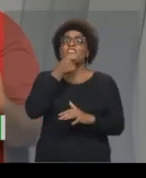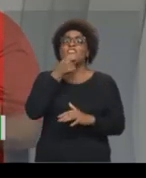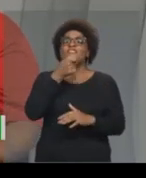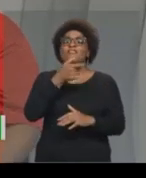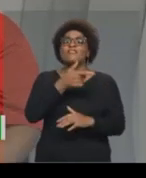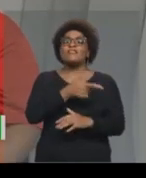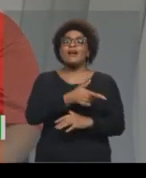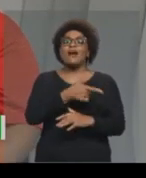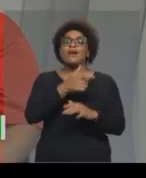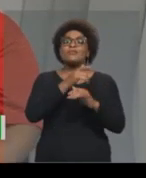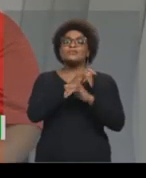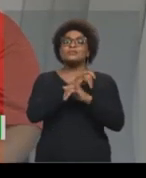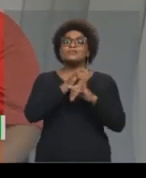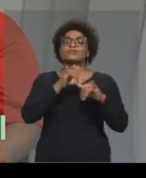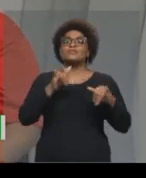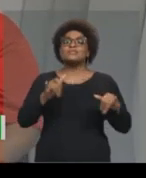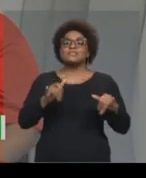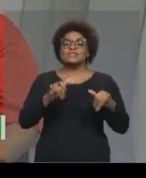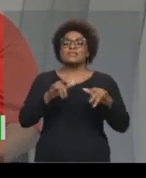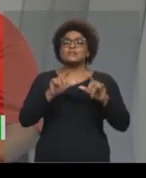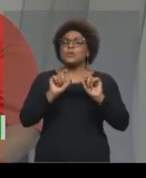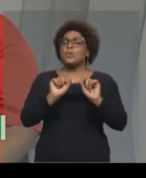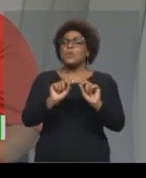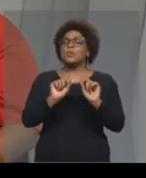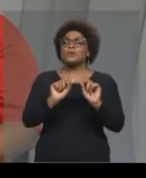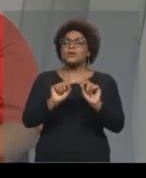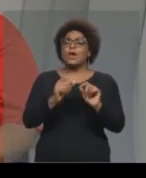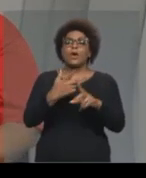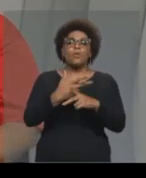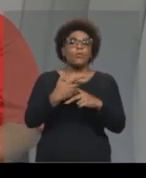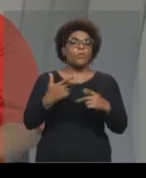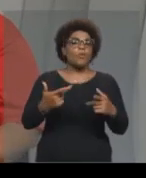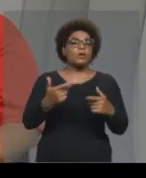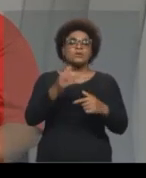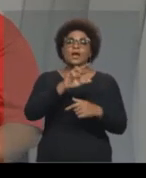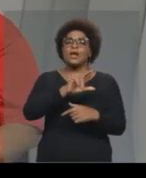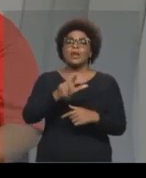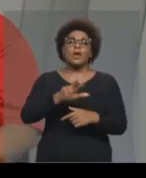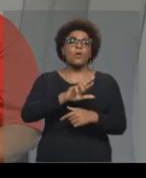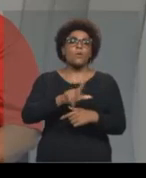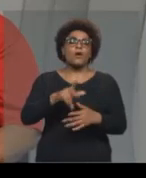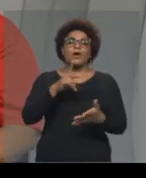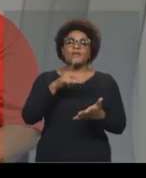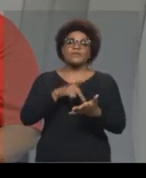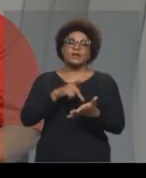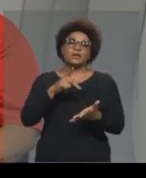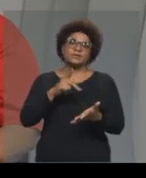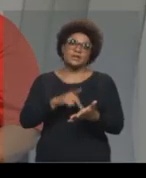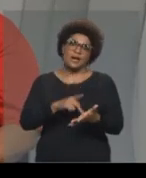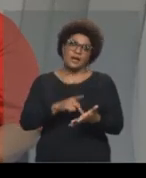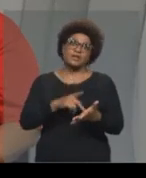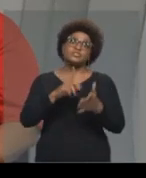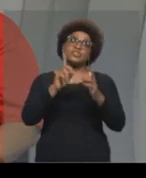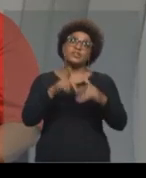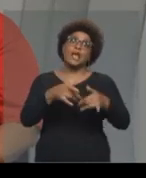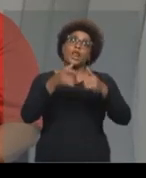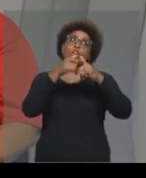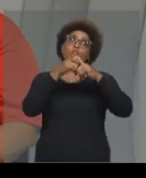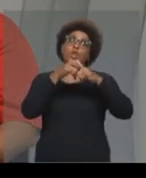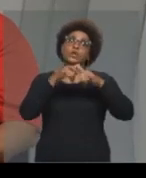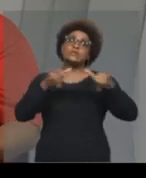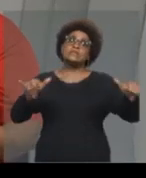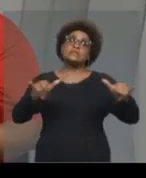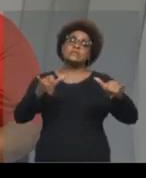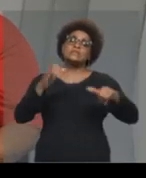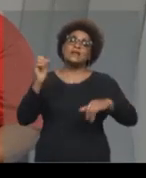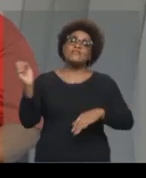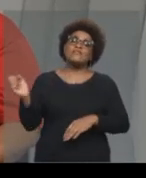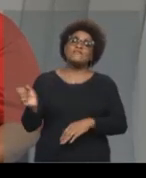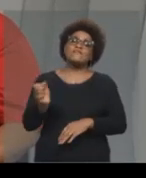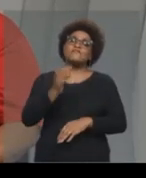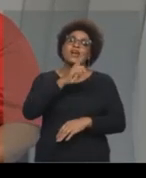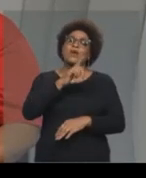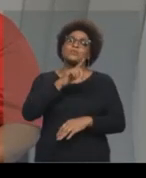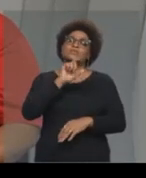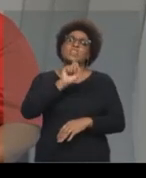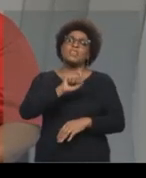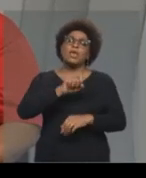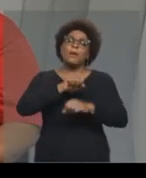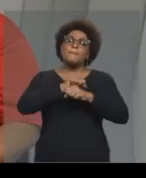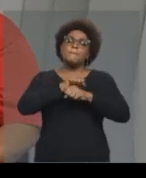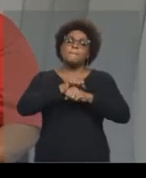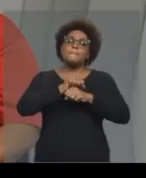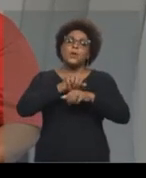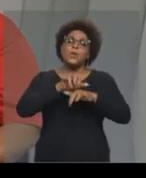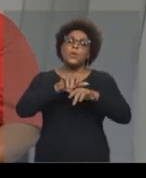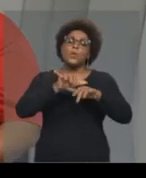que não é verdadeiro. Então, as fake news vão ser aquelas notícias falsas que vêm sendo divulgadas, vêm